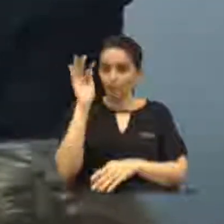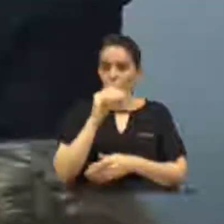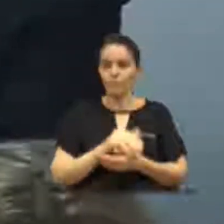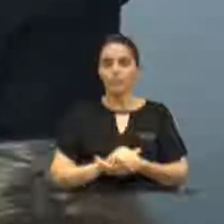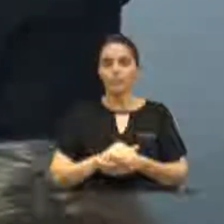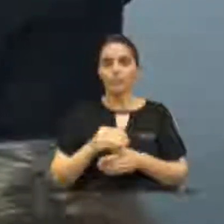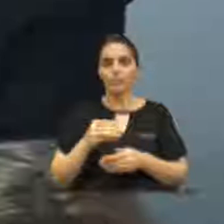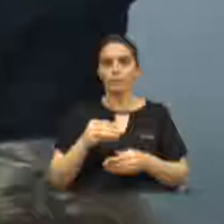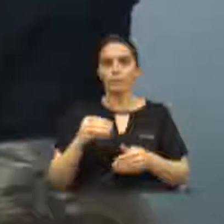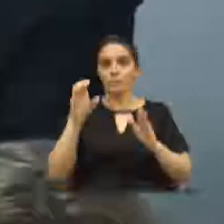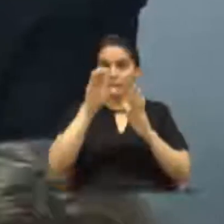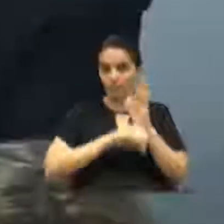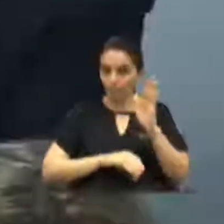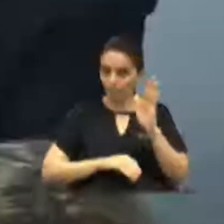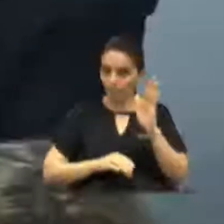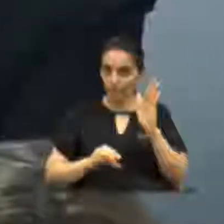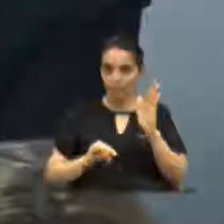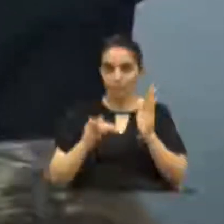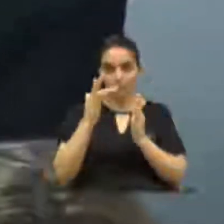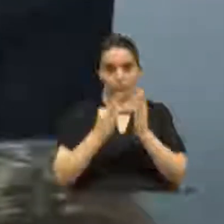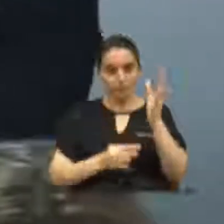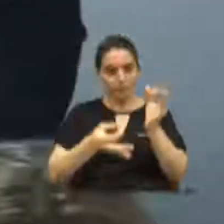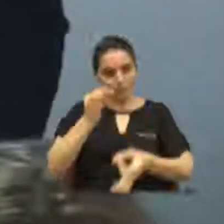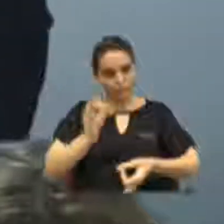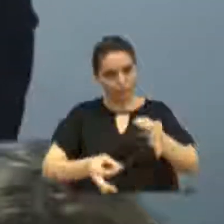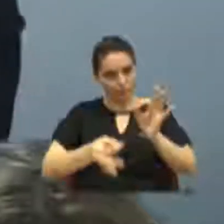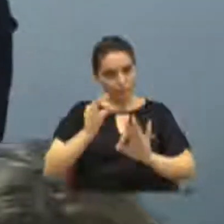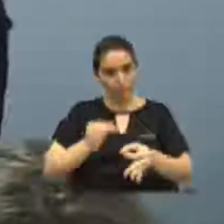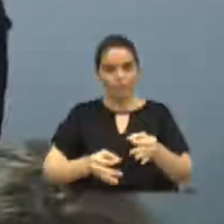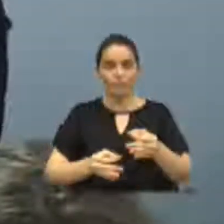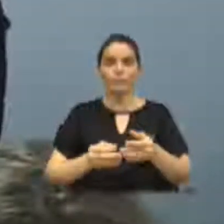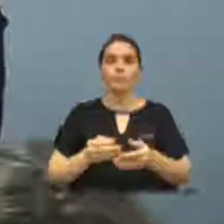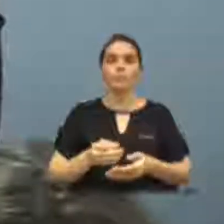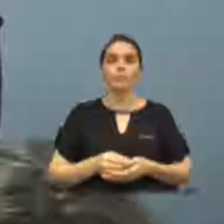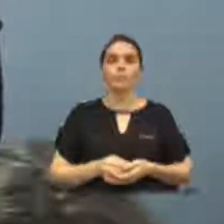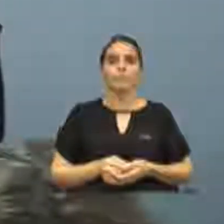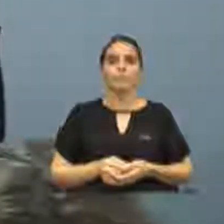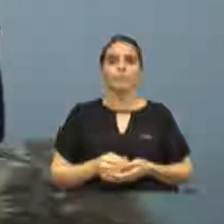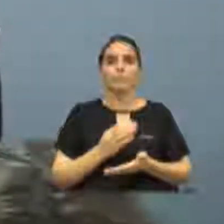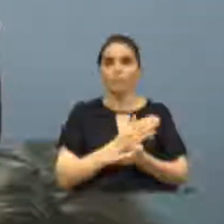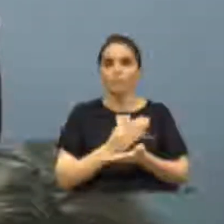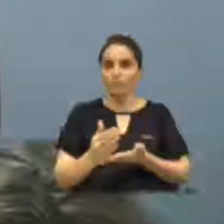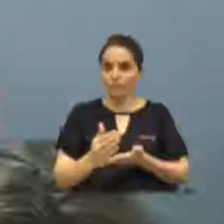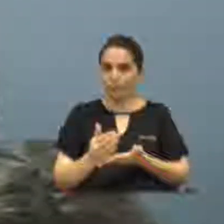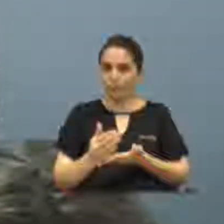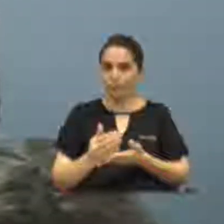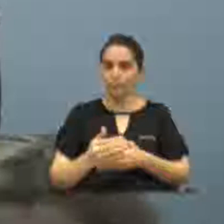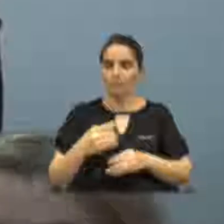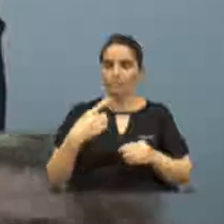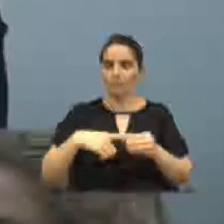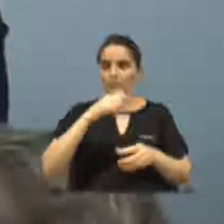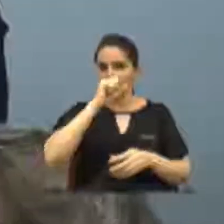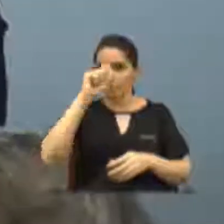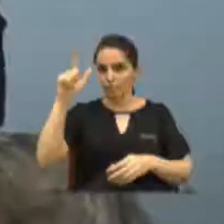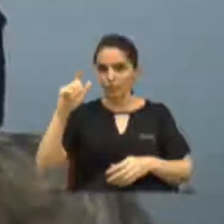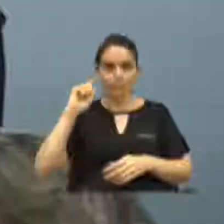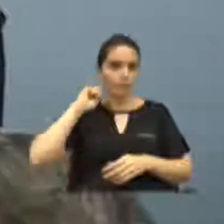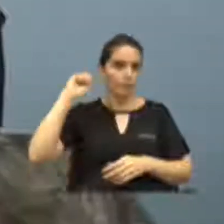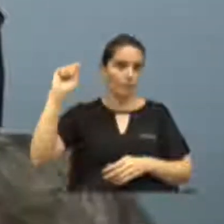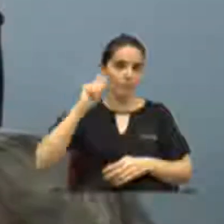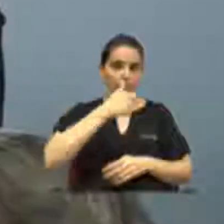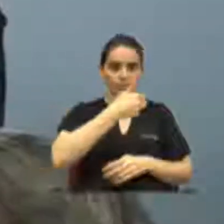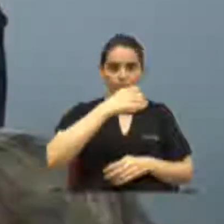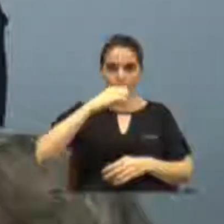Tribunal de Justiça e foi aprovado, vindo a tomar posse na primeira vara civil de Limeira em abril de 1990